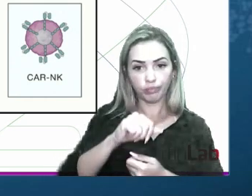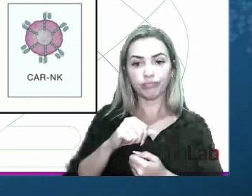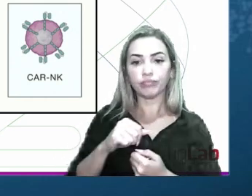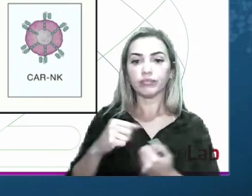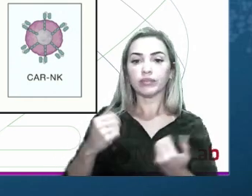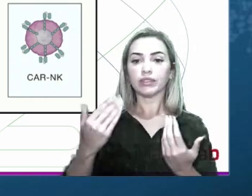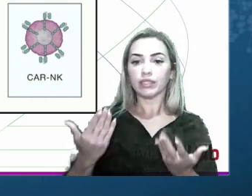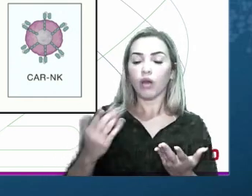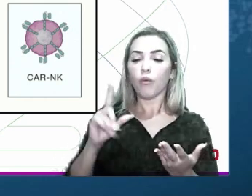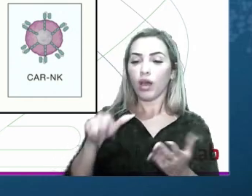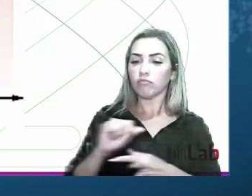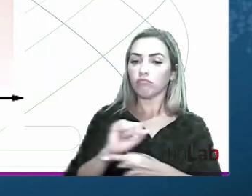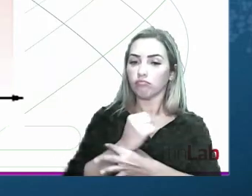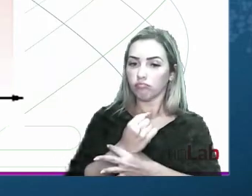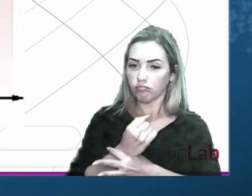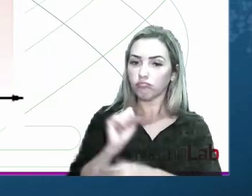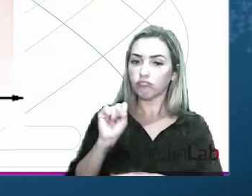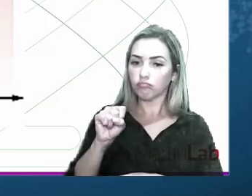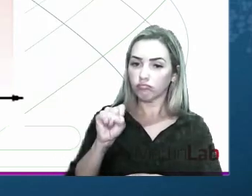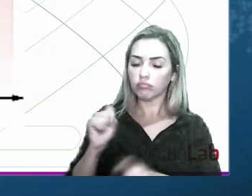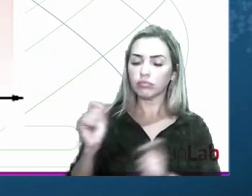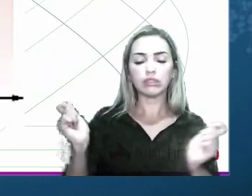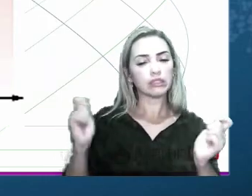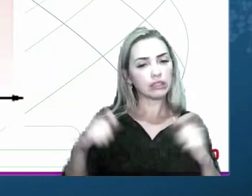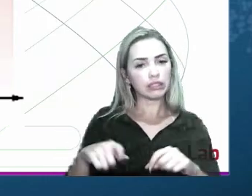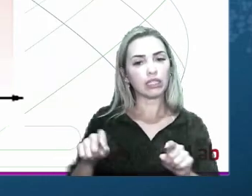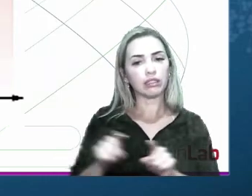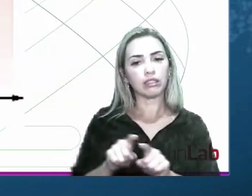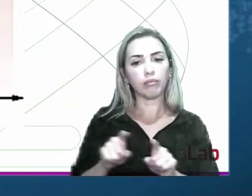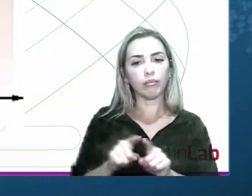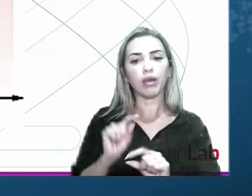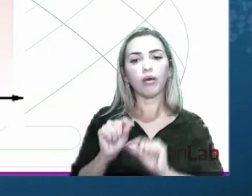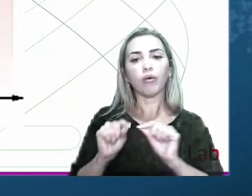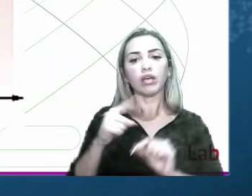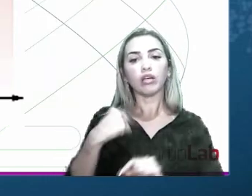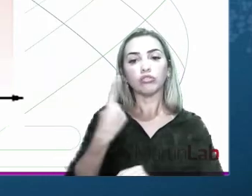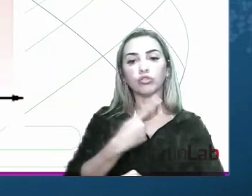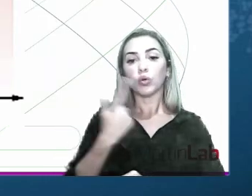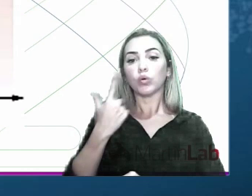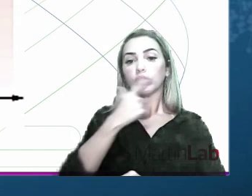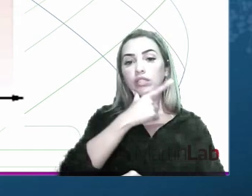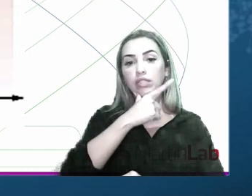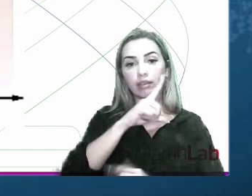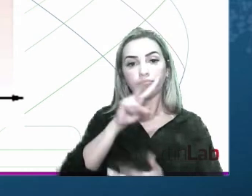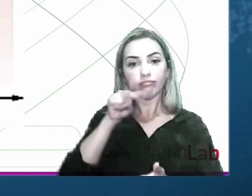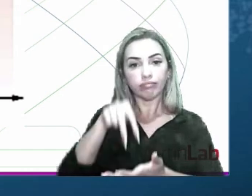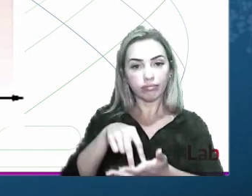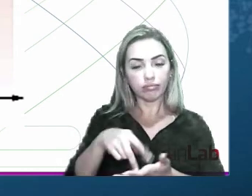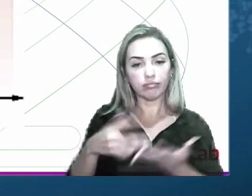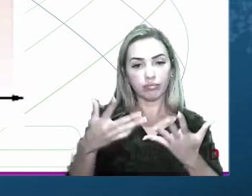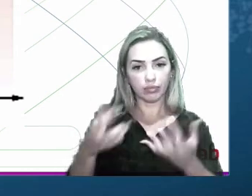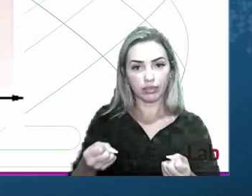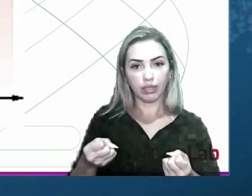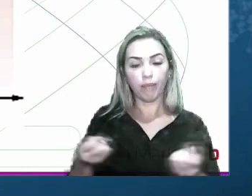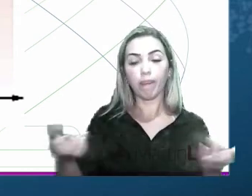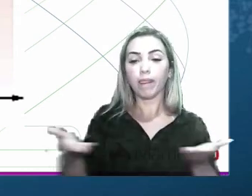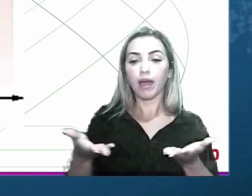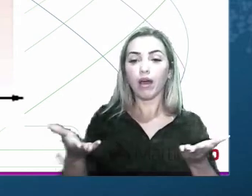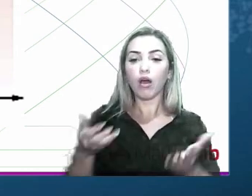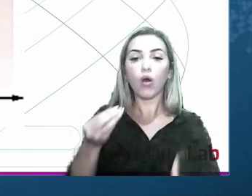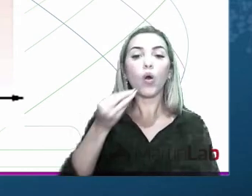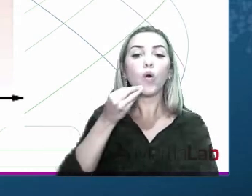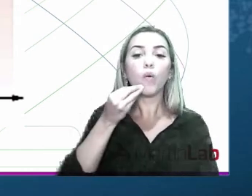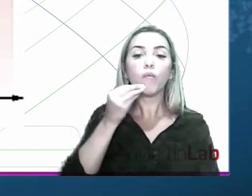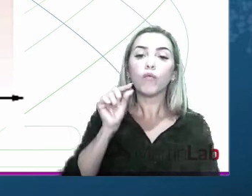bem seguro e bem possível. Então, é isso que a gente deve enfrentar agora. E claro que a gente tem